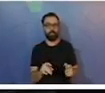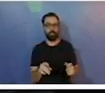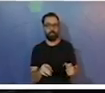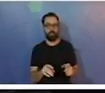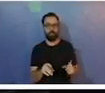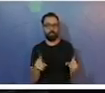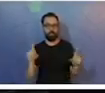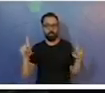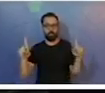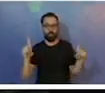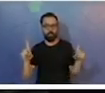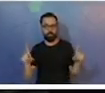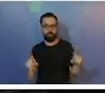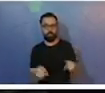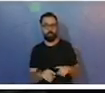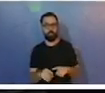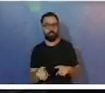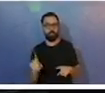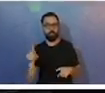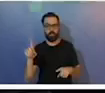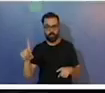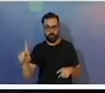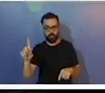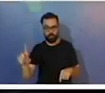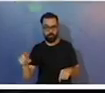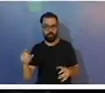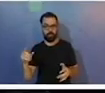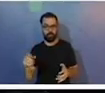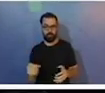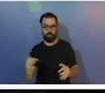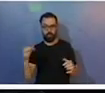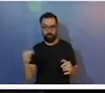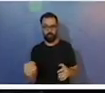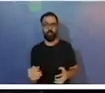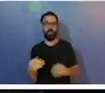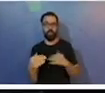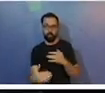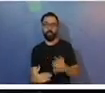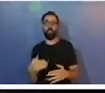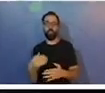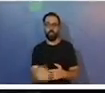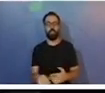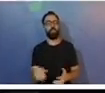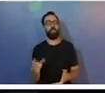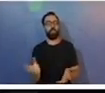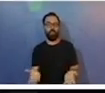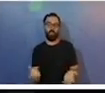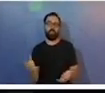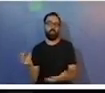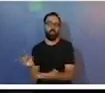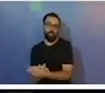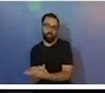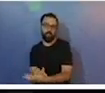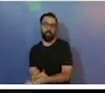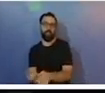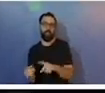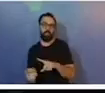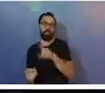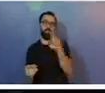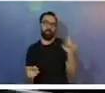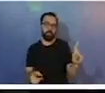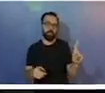duplas, quem acerta, continua jogando. Agora errou, passa a vez para o seu